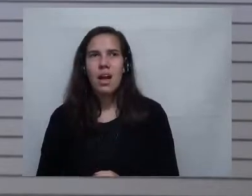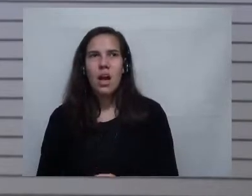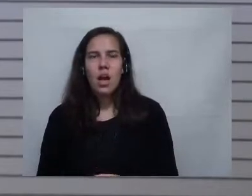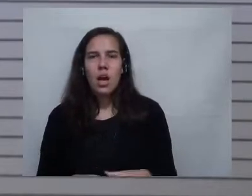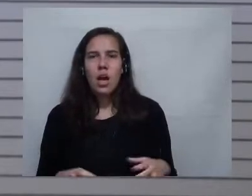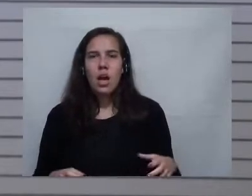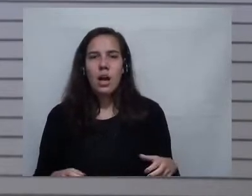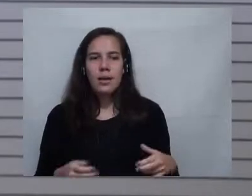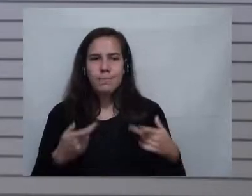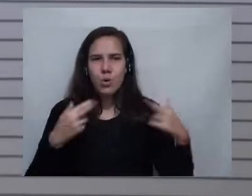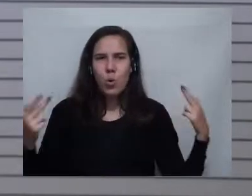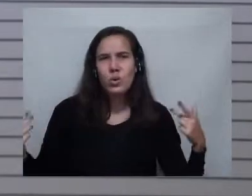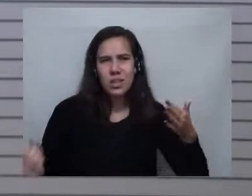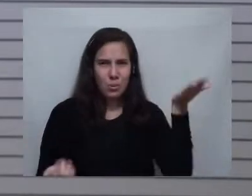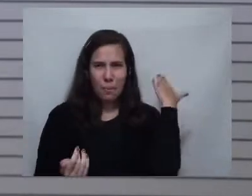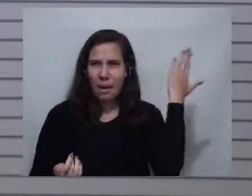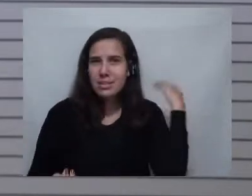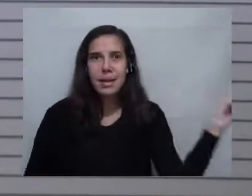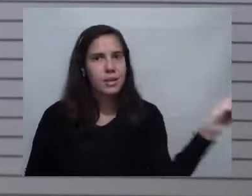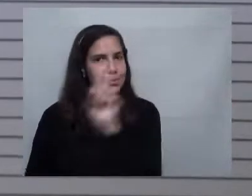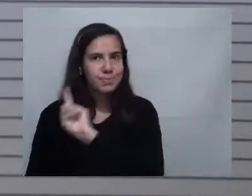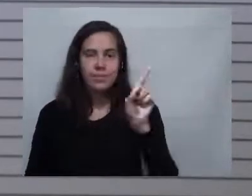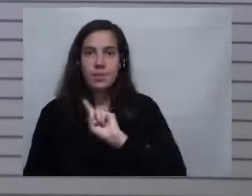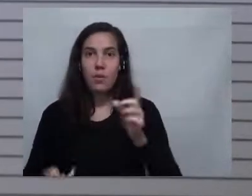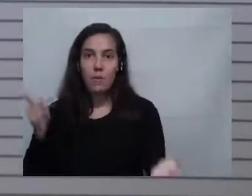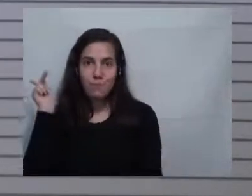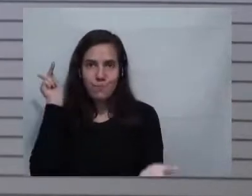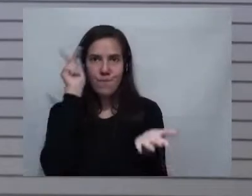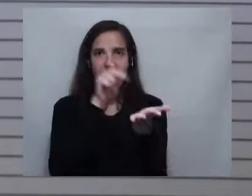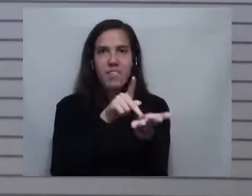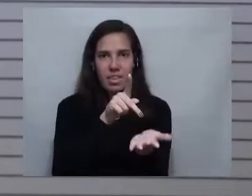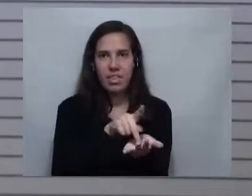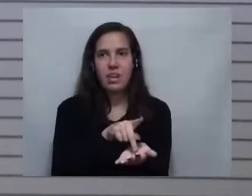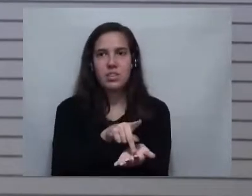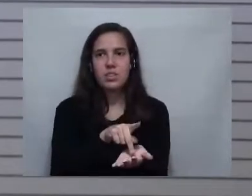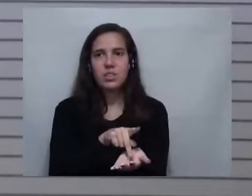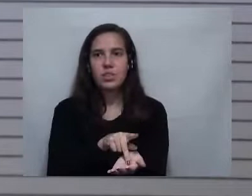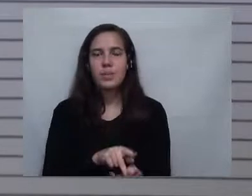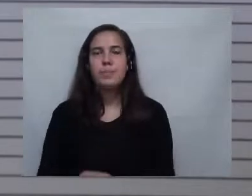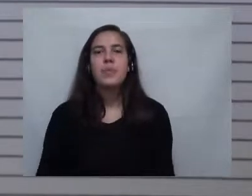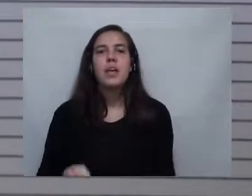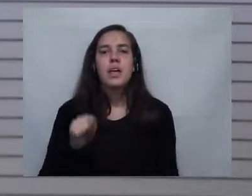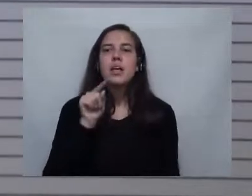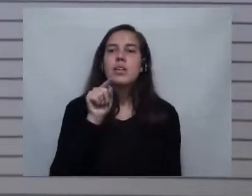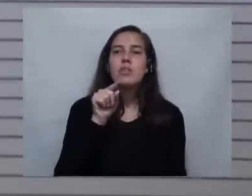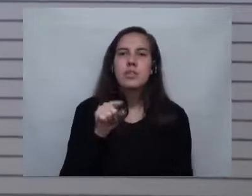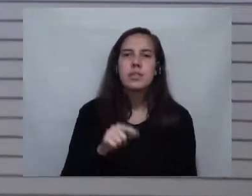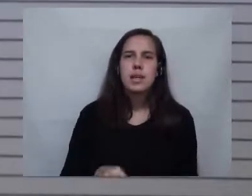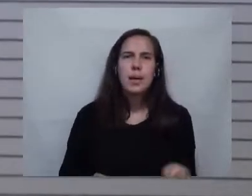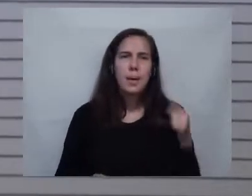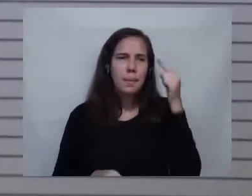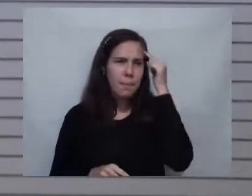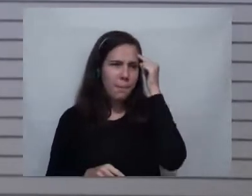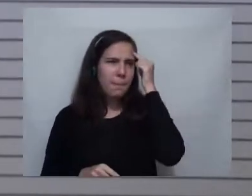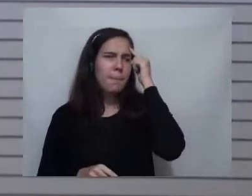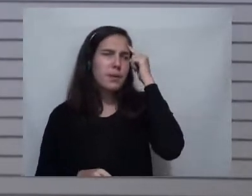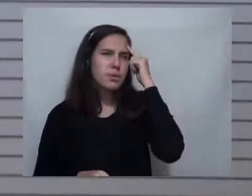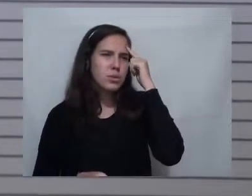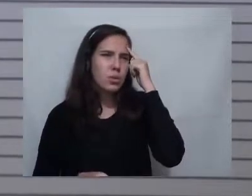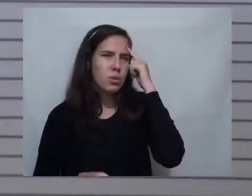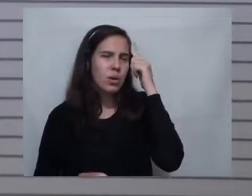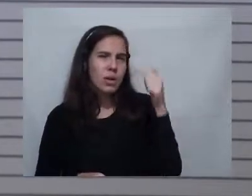assim bom e você talvez é tem esse dito a ser o seu tivesse nascido na Índia é